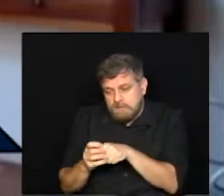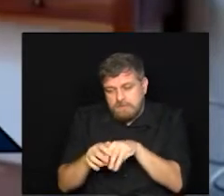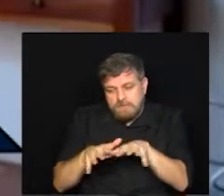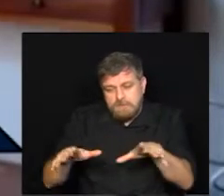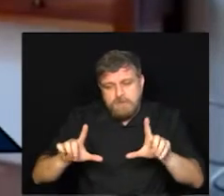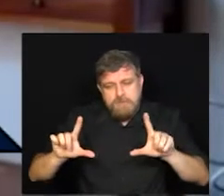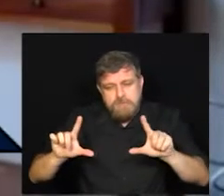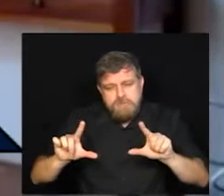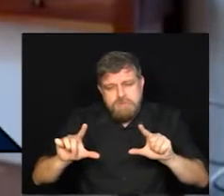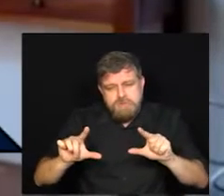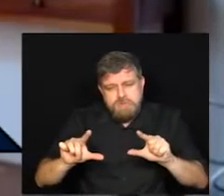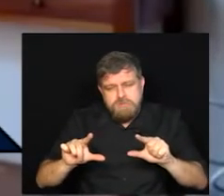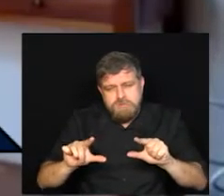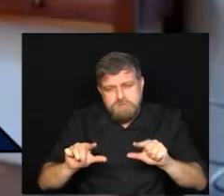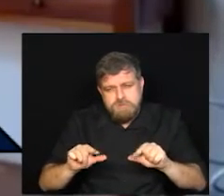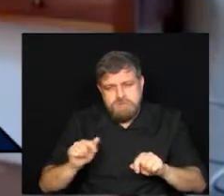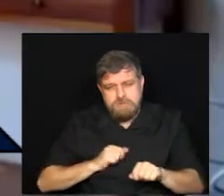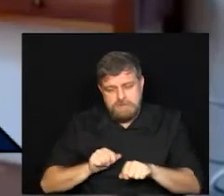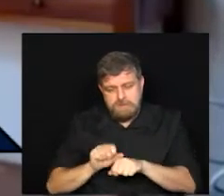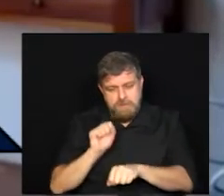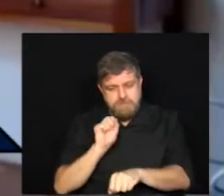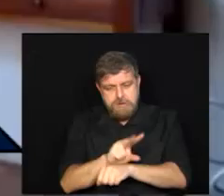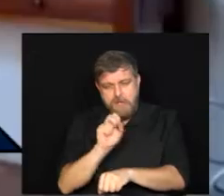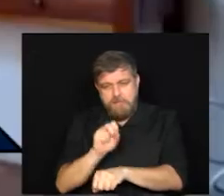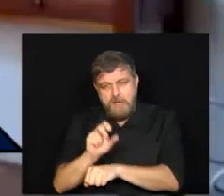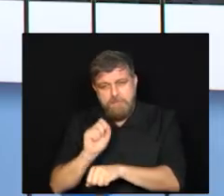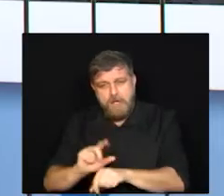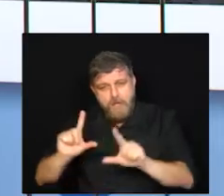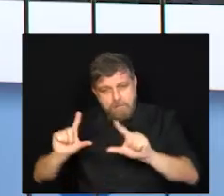pandemia, controlando a disseminação do vírus.